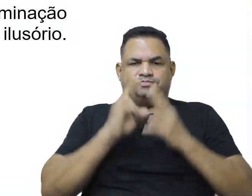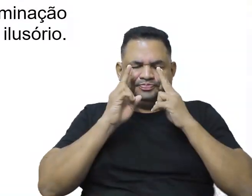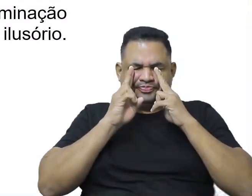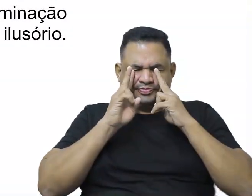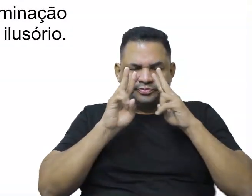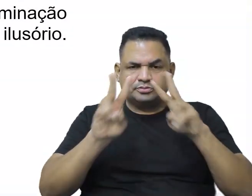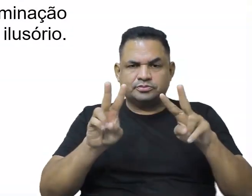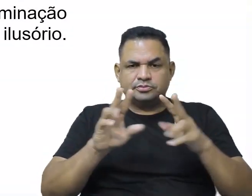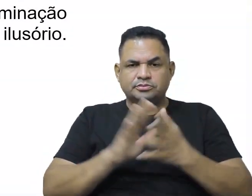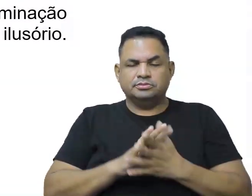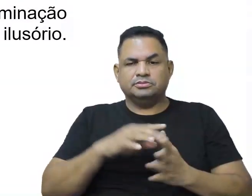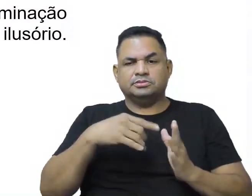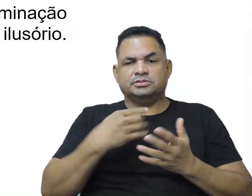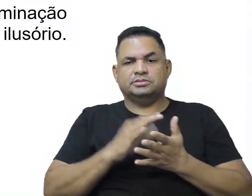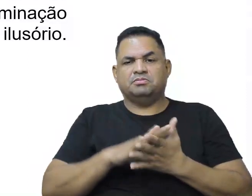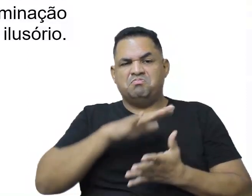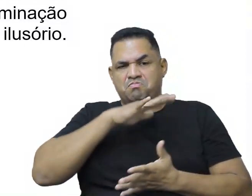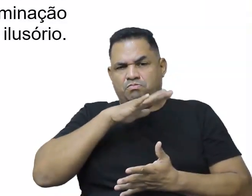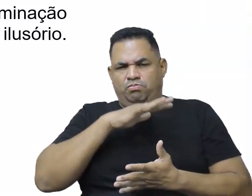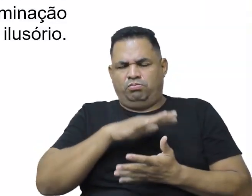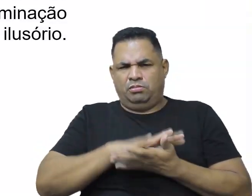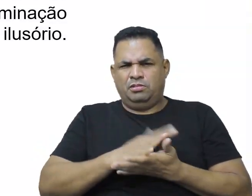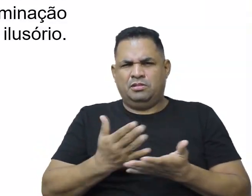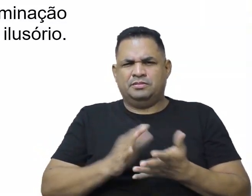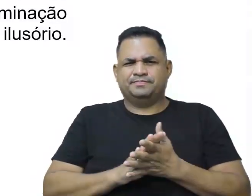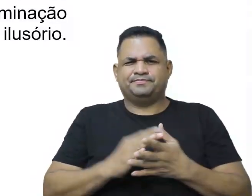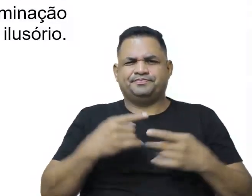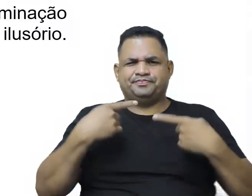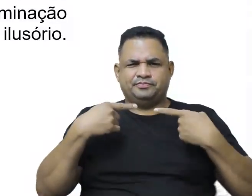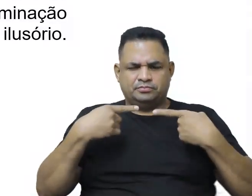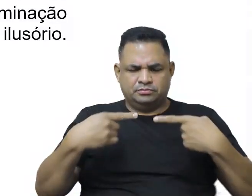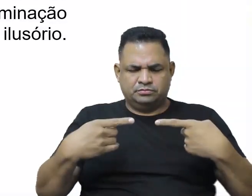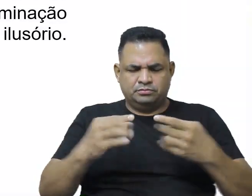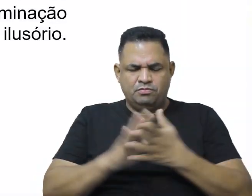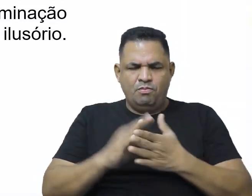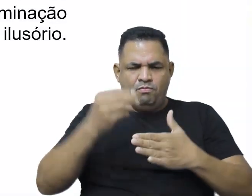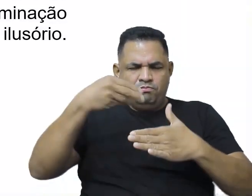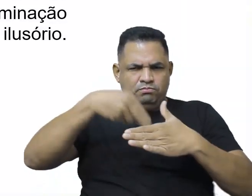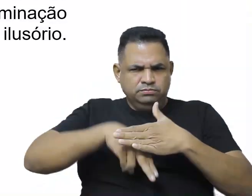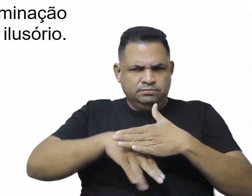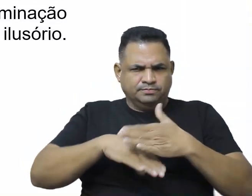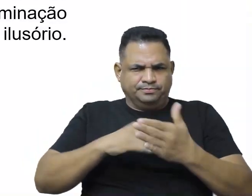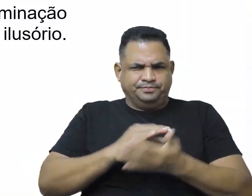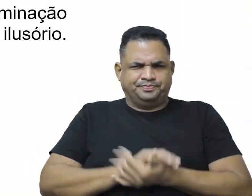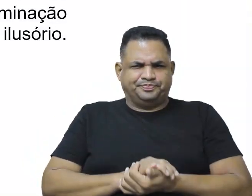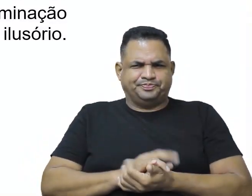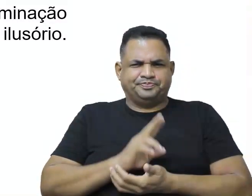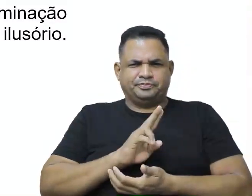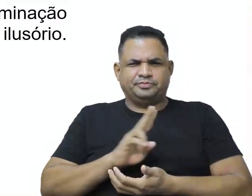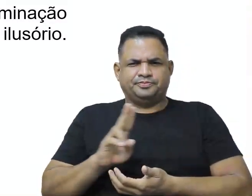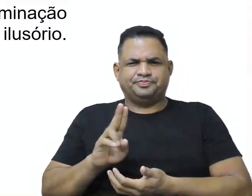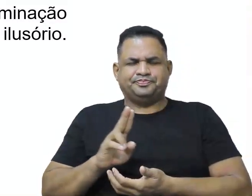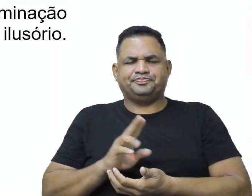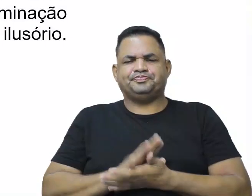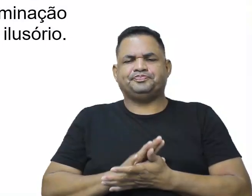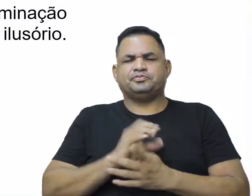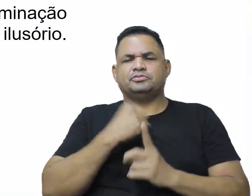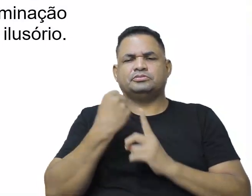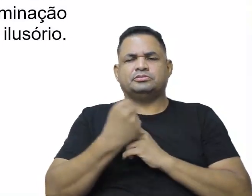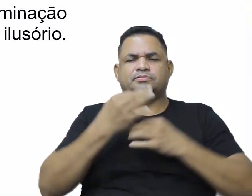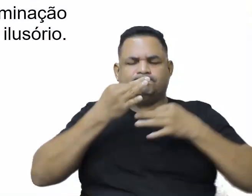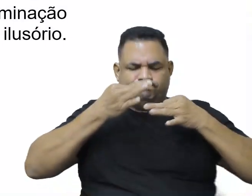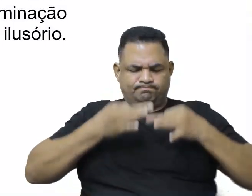assumir que as diferenças de classe os conflitos são ocultos o justificados em nome de uma sociedade Justa e